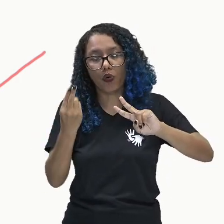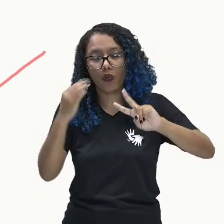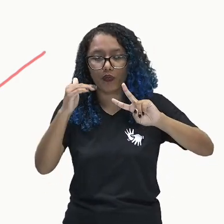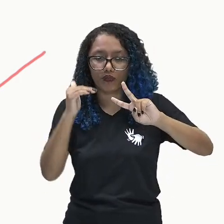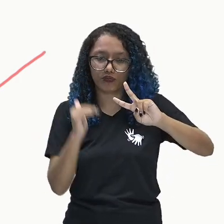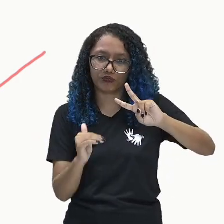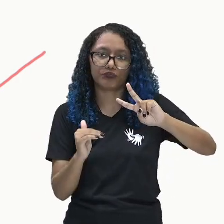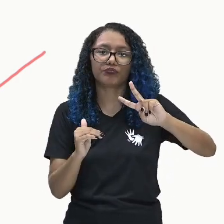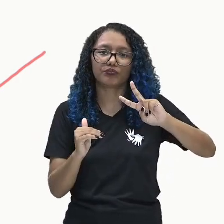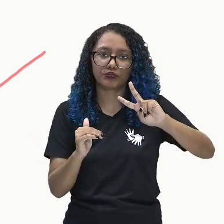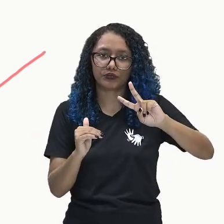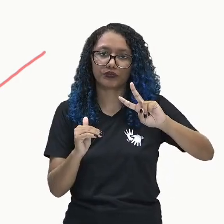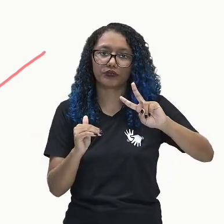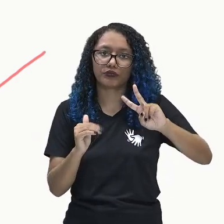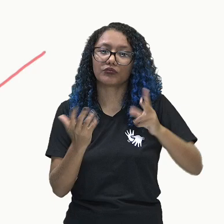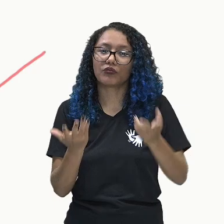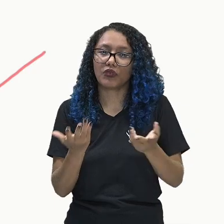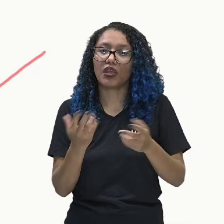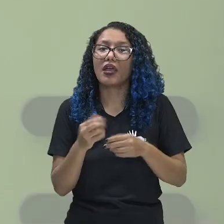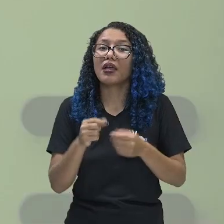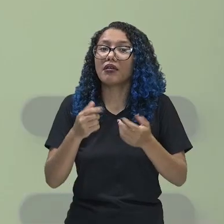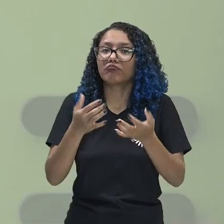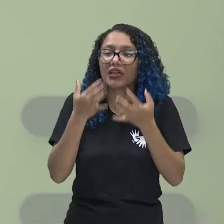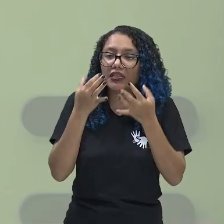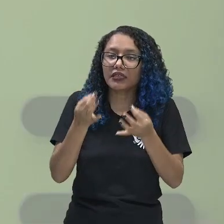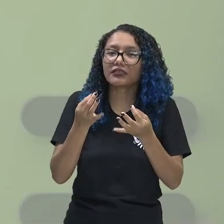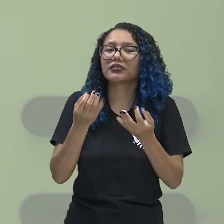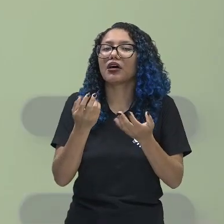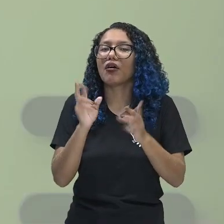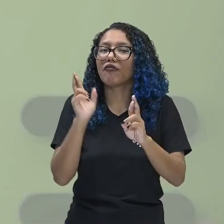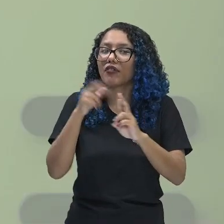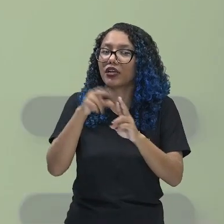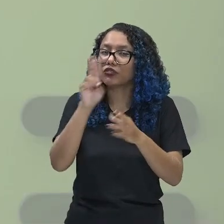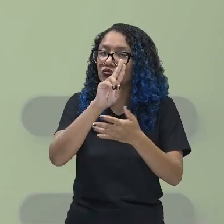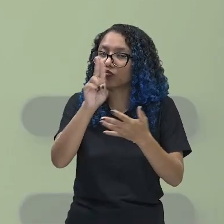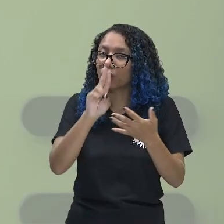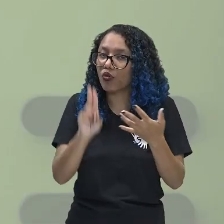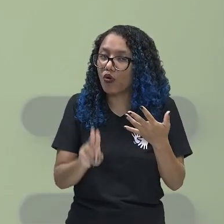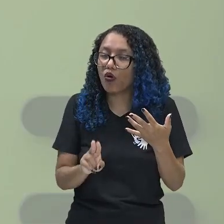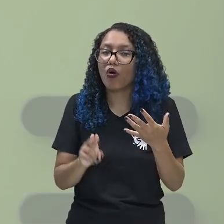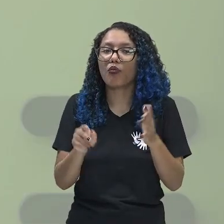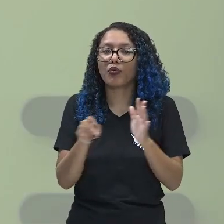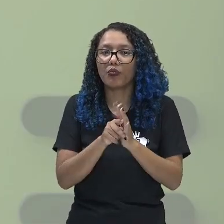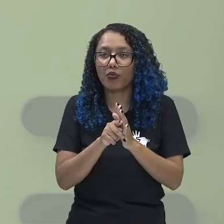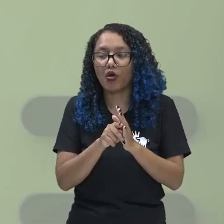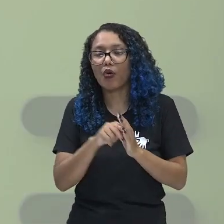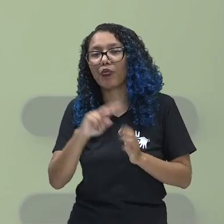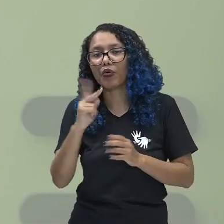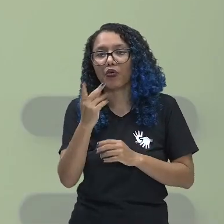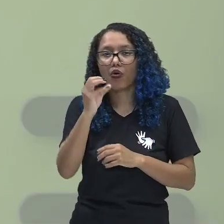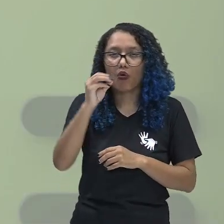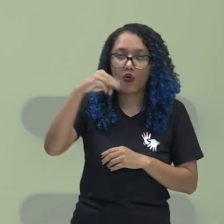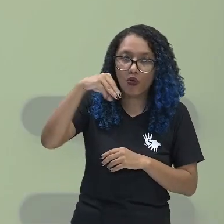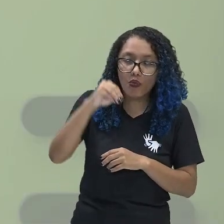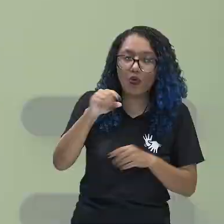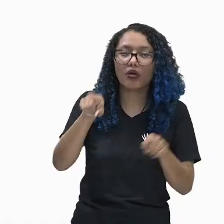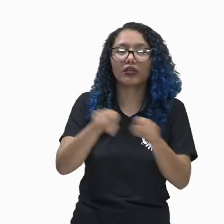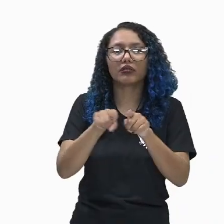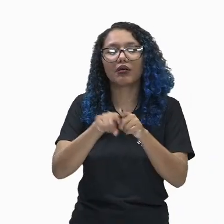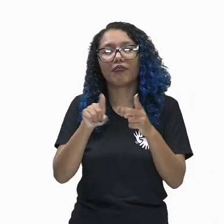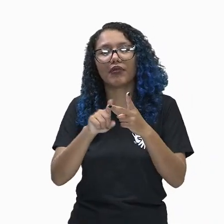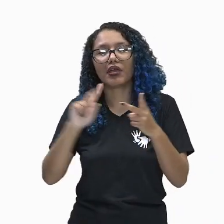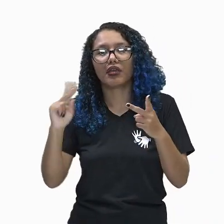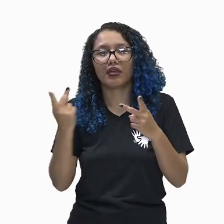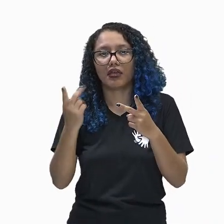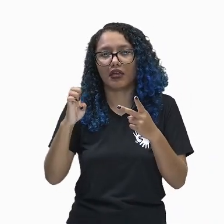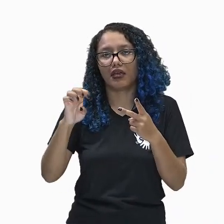com relação às características genotípicas de um indivíduo homozigoto e heterozigoto. Vamos continuar